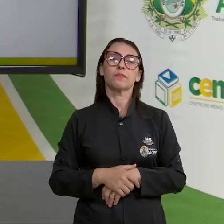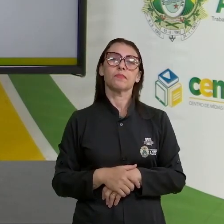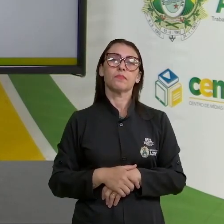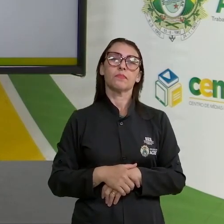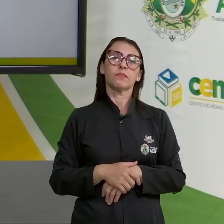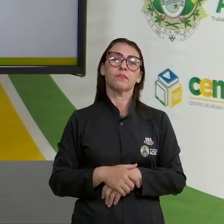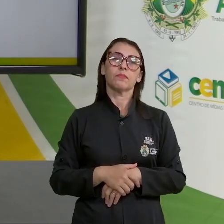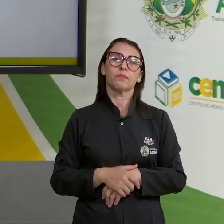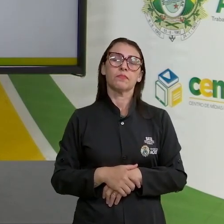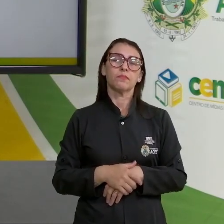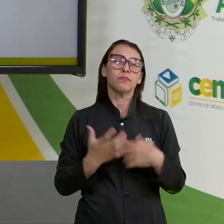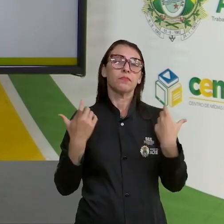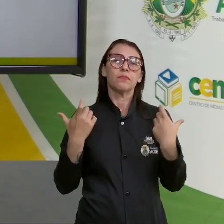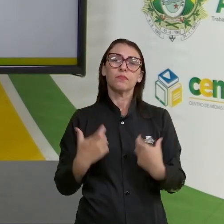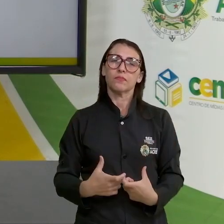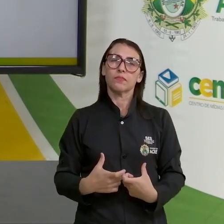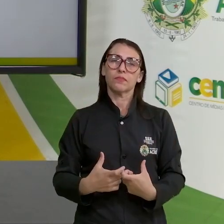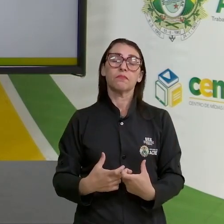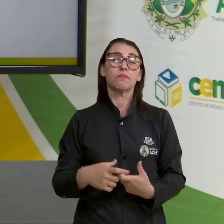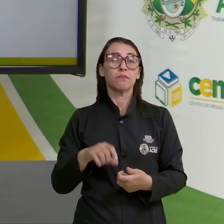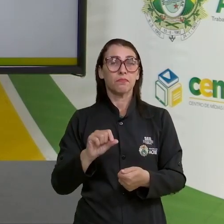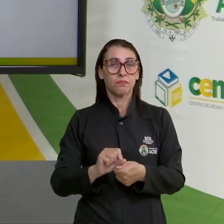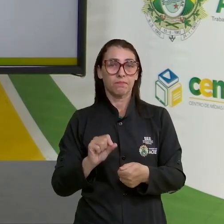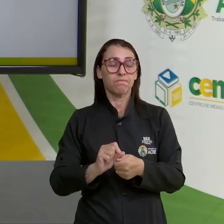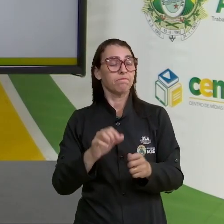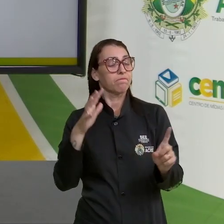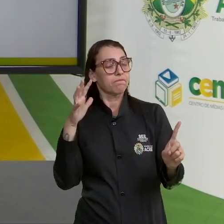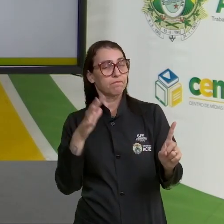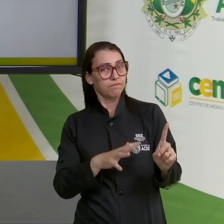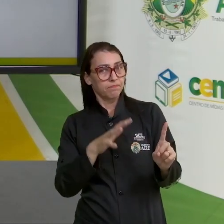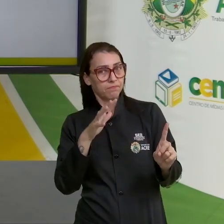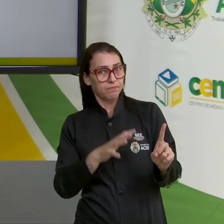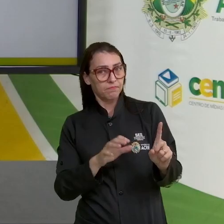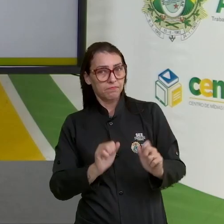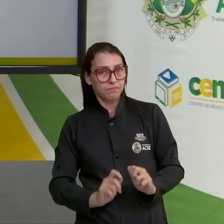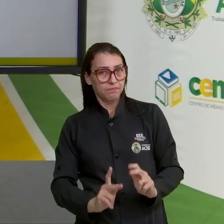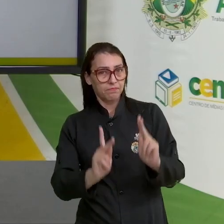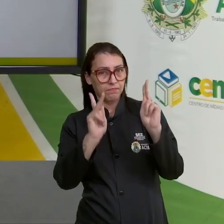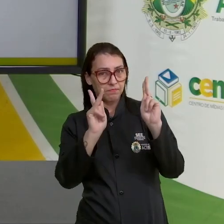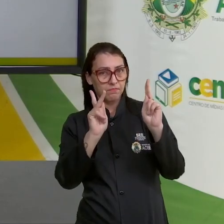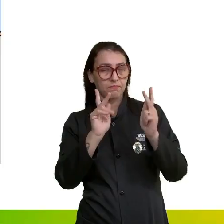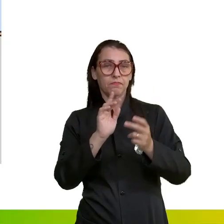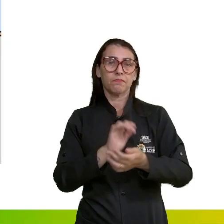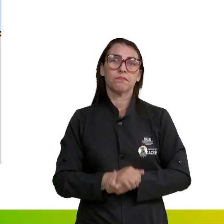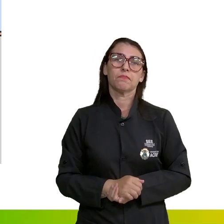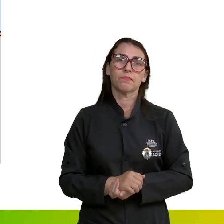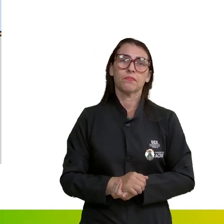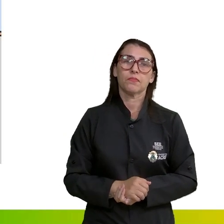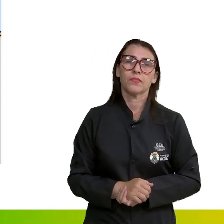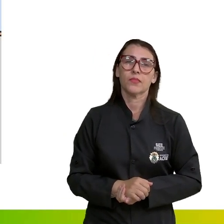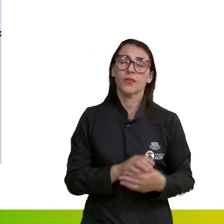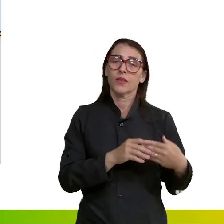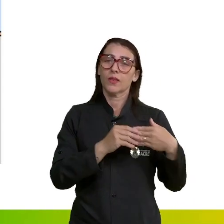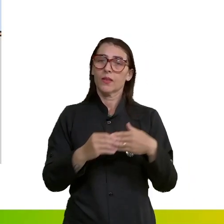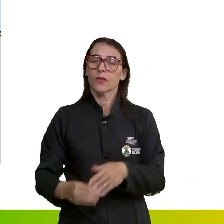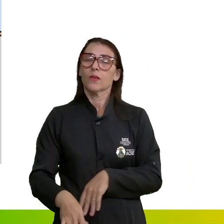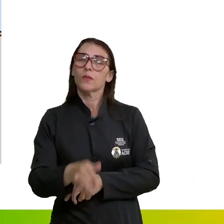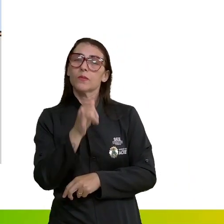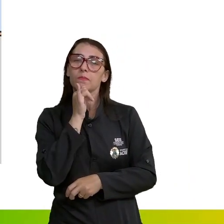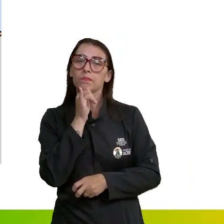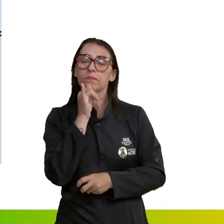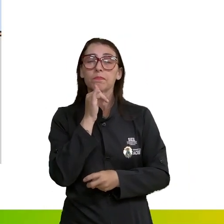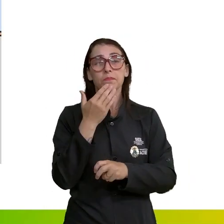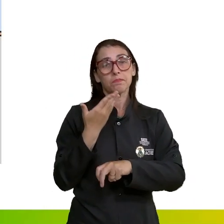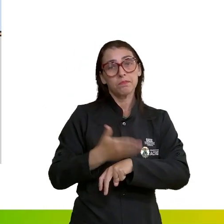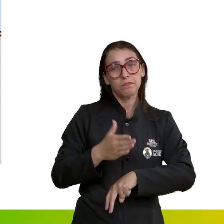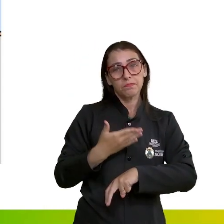mesmo até onde estamos sendo influenciados, ok? Então, trouxe aqui um exemplo bem prático, já